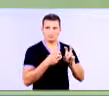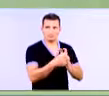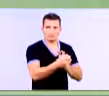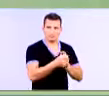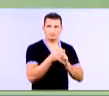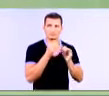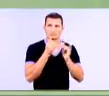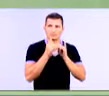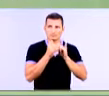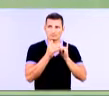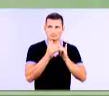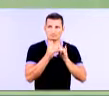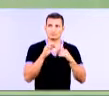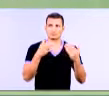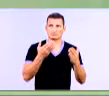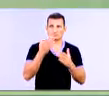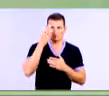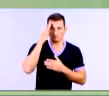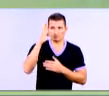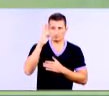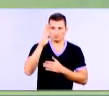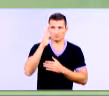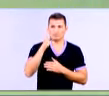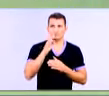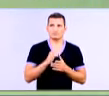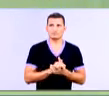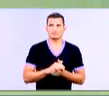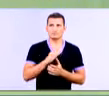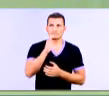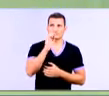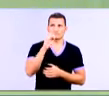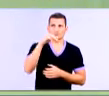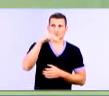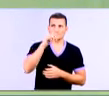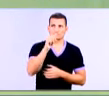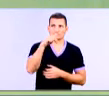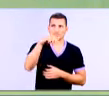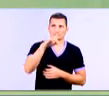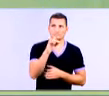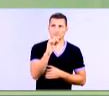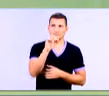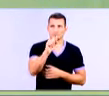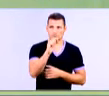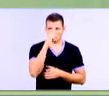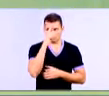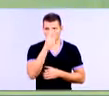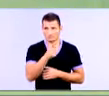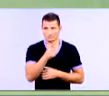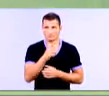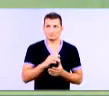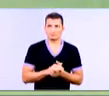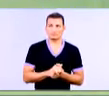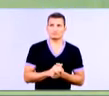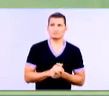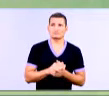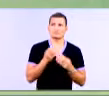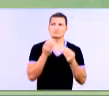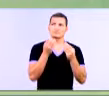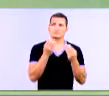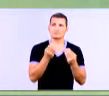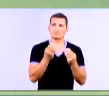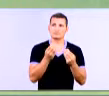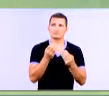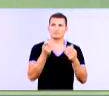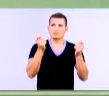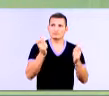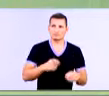são os principais comandos de saída, né? Então vamos lá, explicar o que é um comando de saída. Para que serviria a capacidade de processar dados